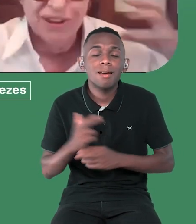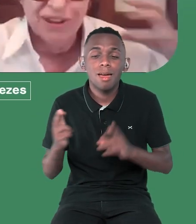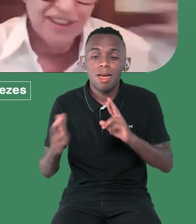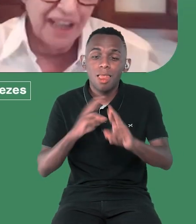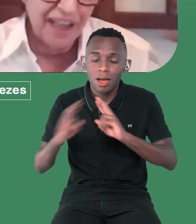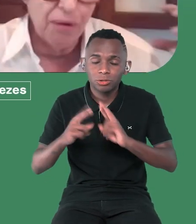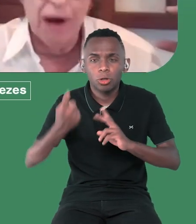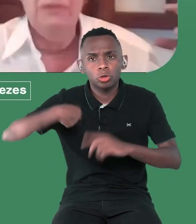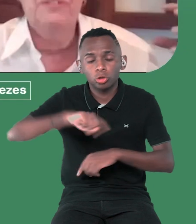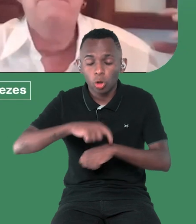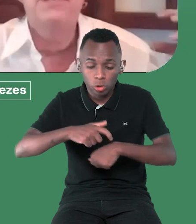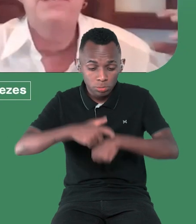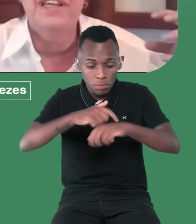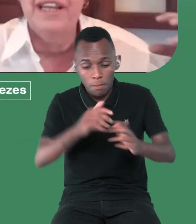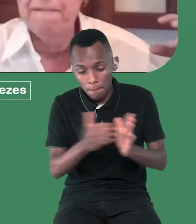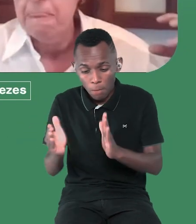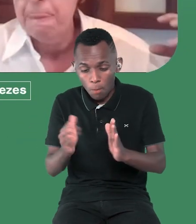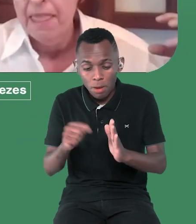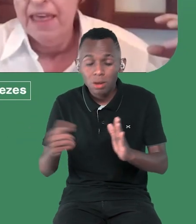o nosso tempo atual, sabe?